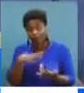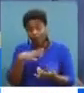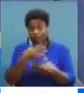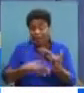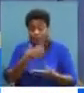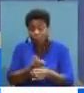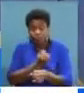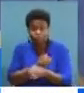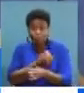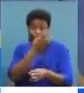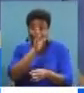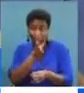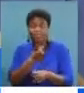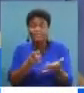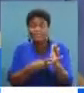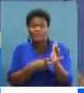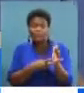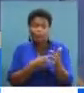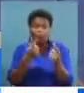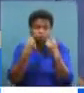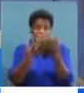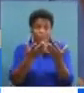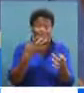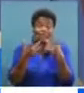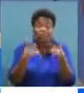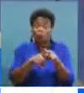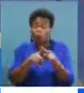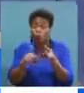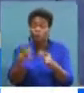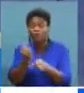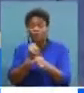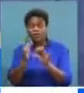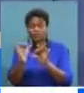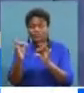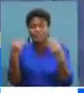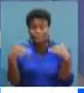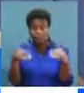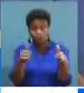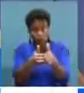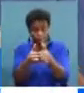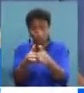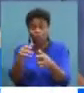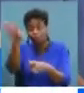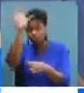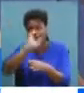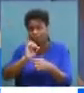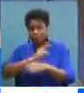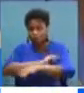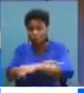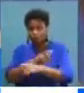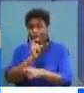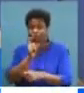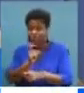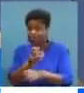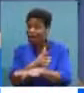ações concretas como, por exemplo, simulações e exercícios conjuntos entre os Estados, o reforço do sistema de alerta precoce,